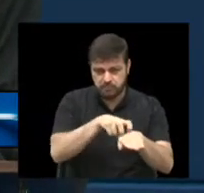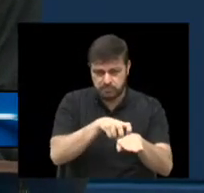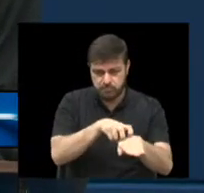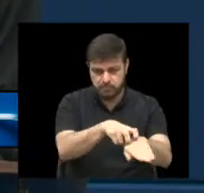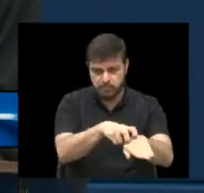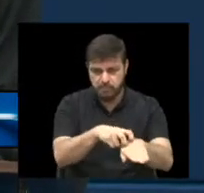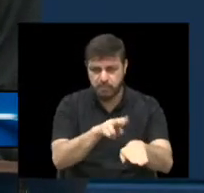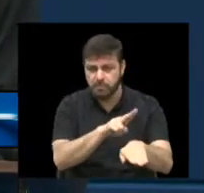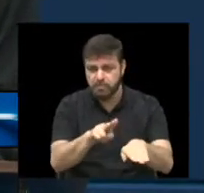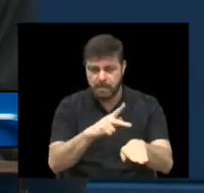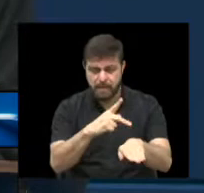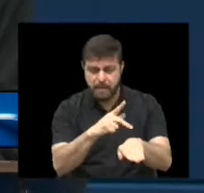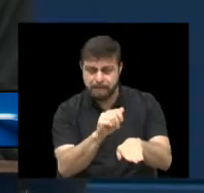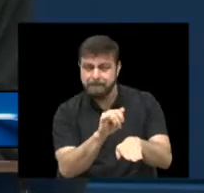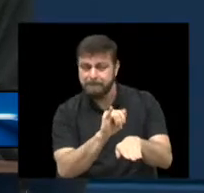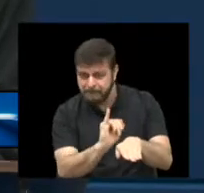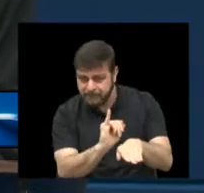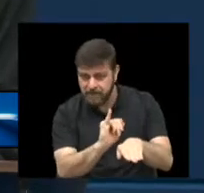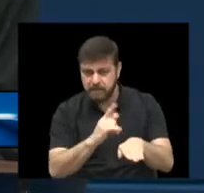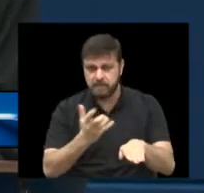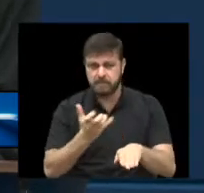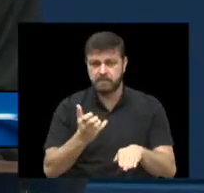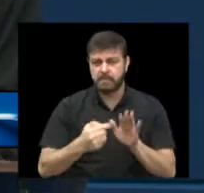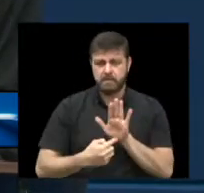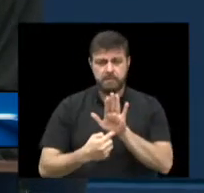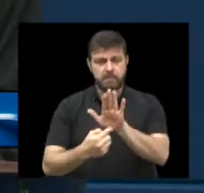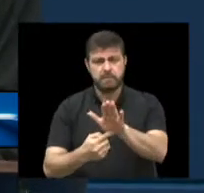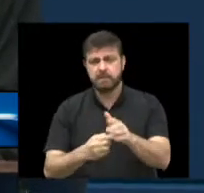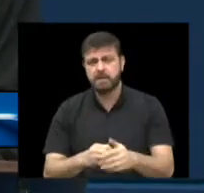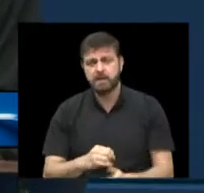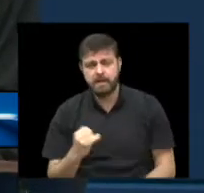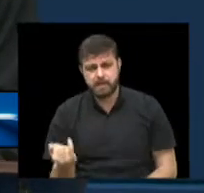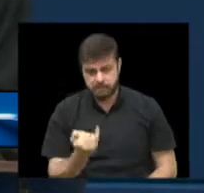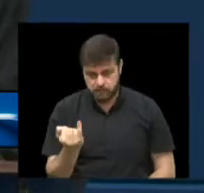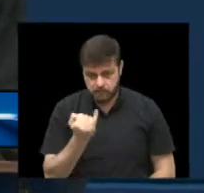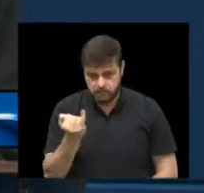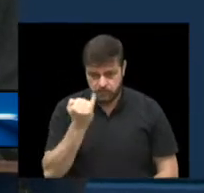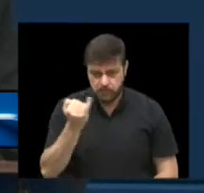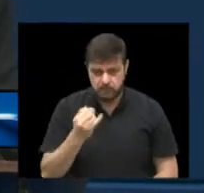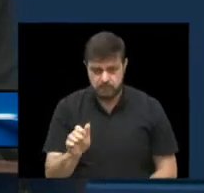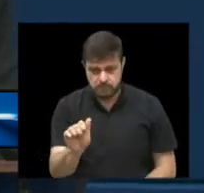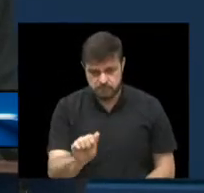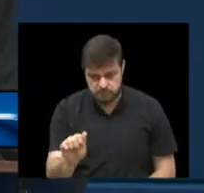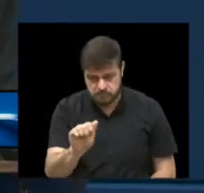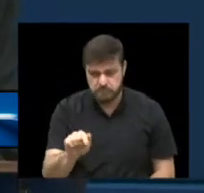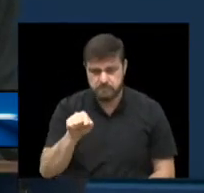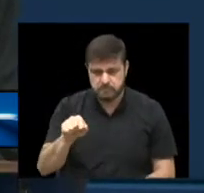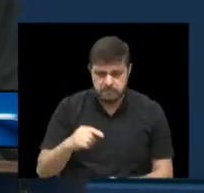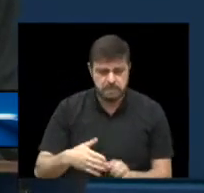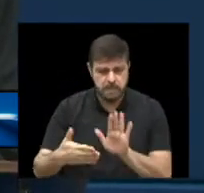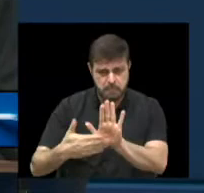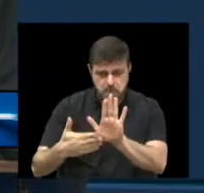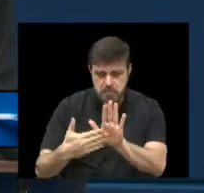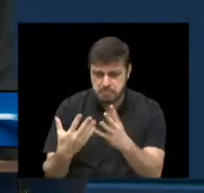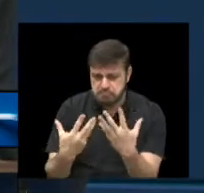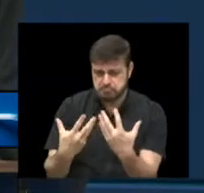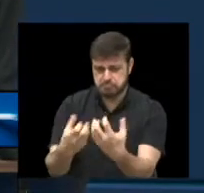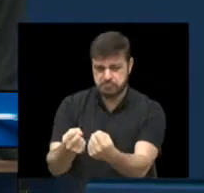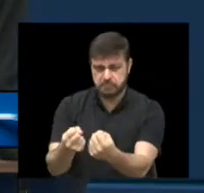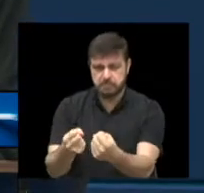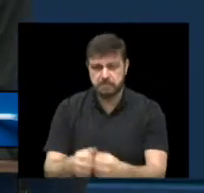a importância das instituições que são receptivas a propostas novas, a propostas